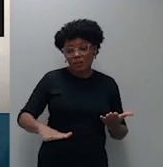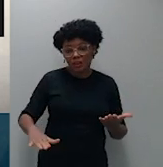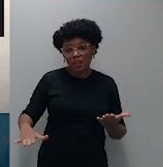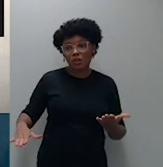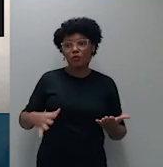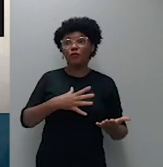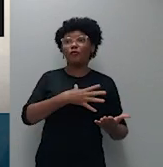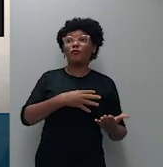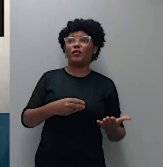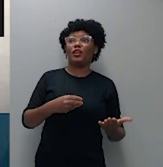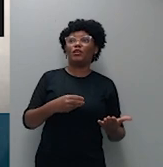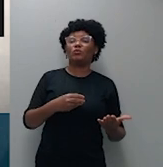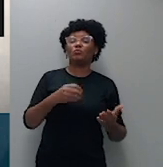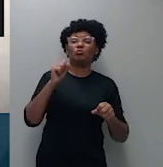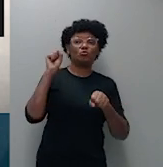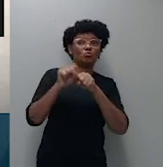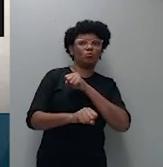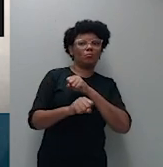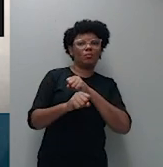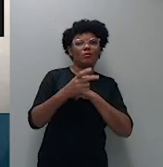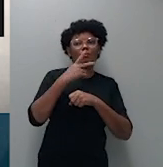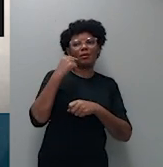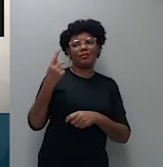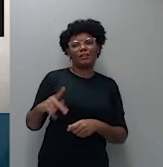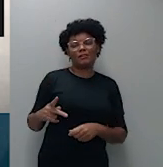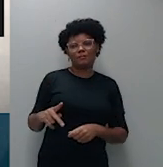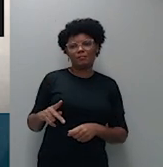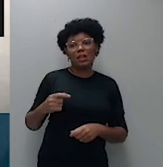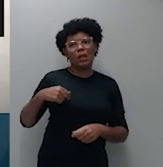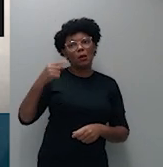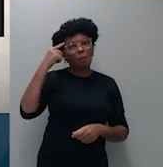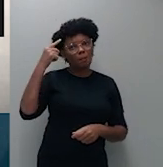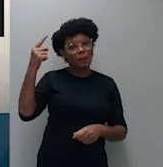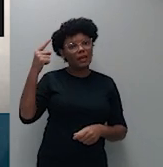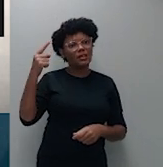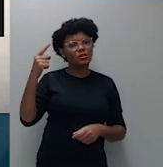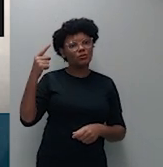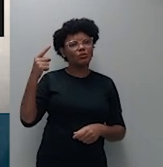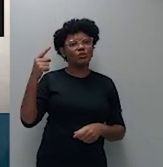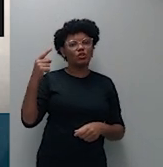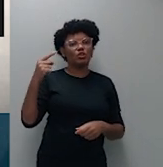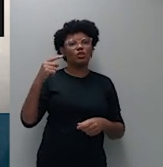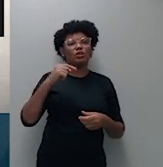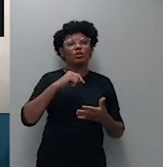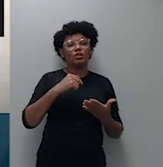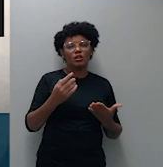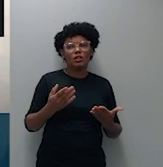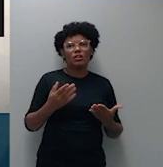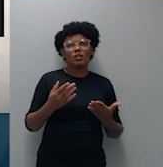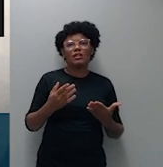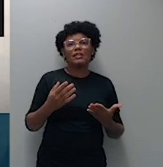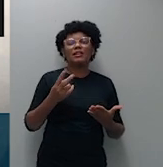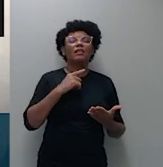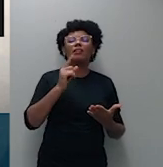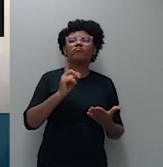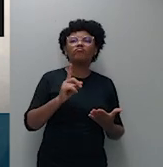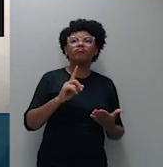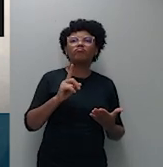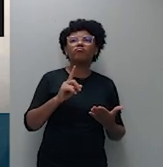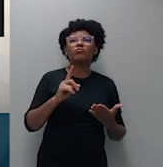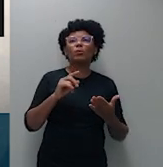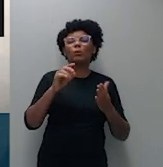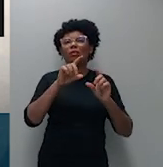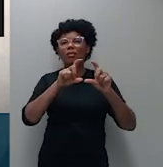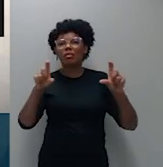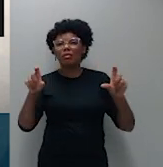estuprado pelo próprio pai eu penso que coibir a divulgação de imagens com textos desse